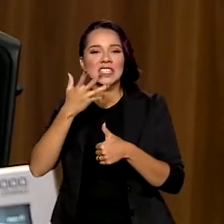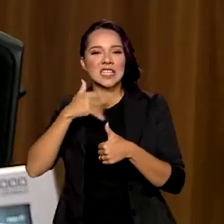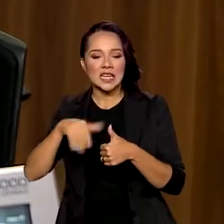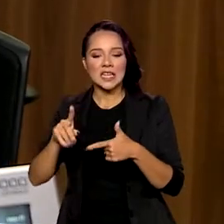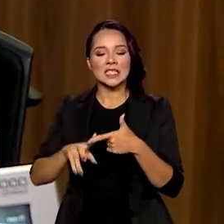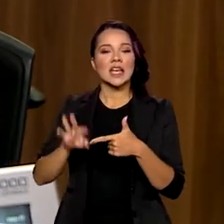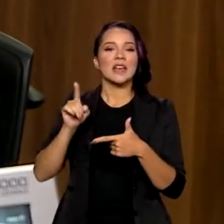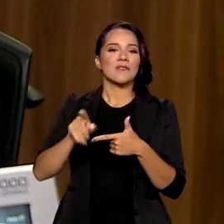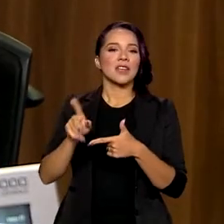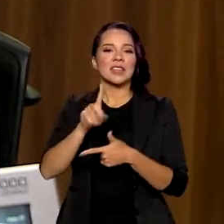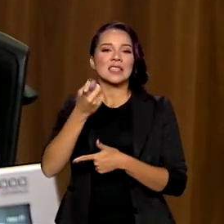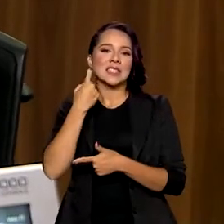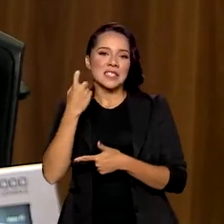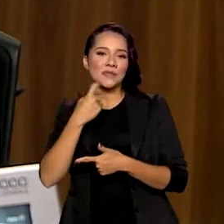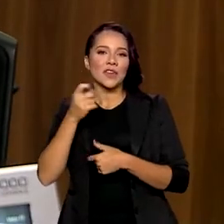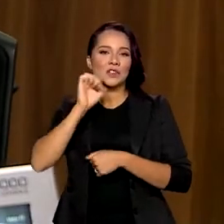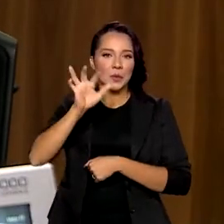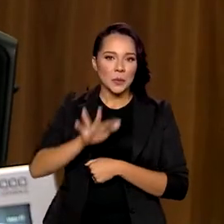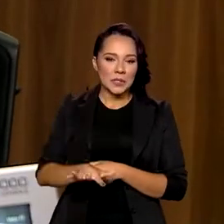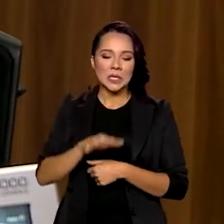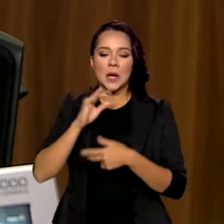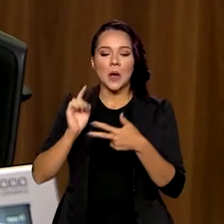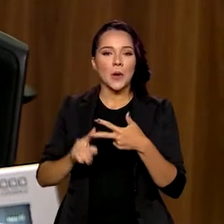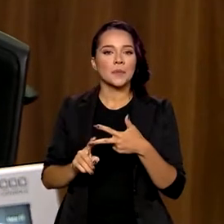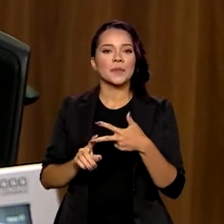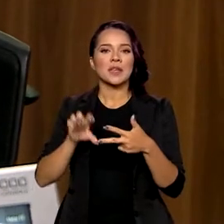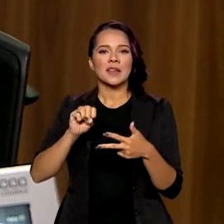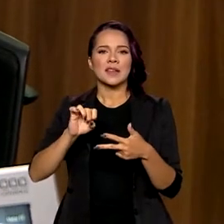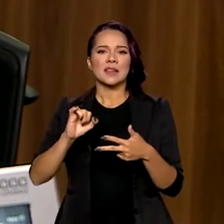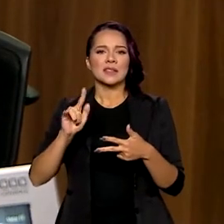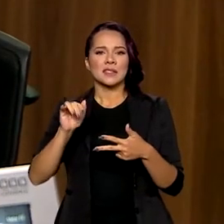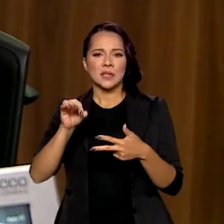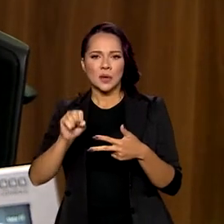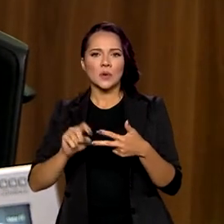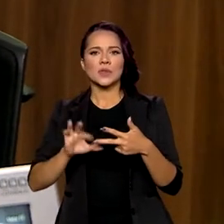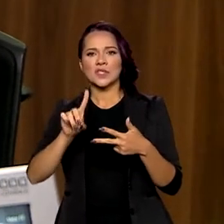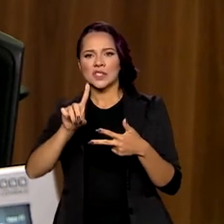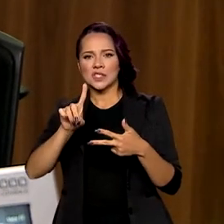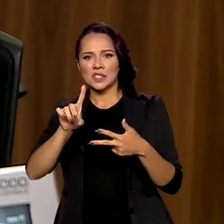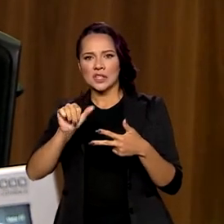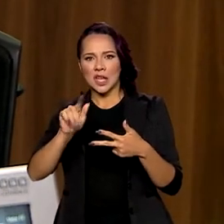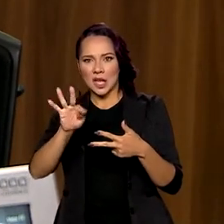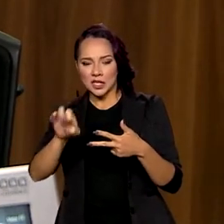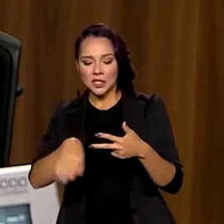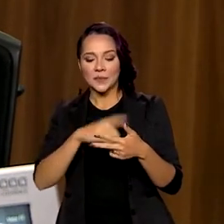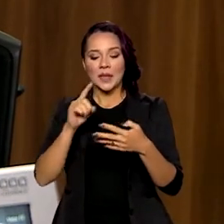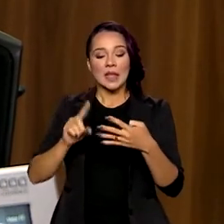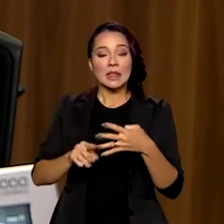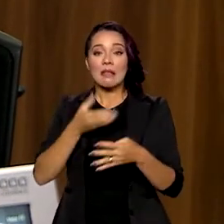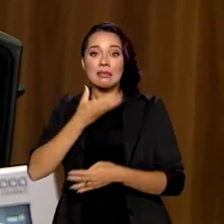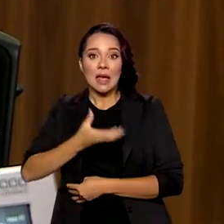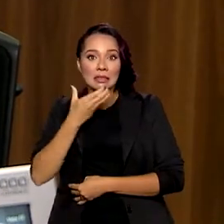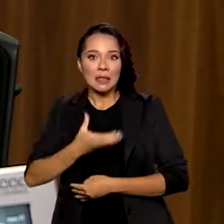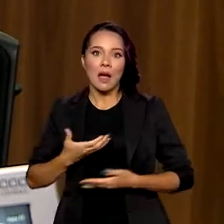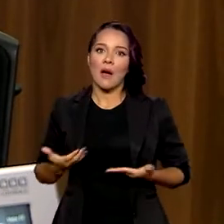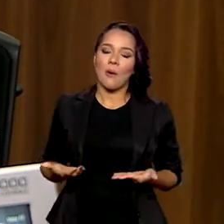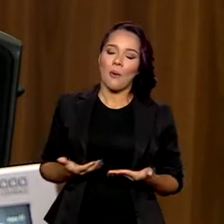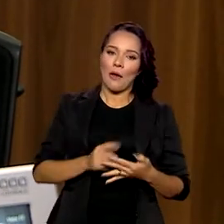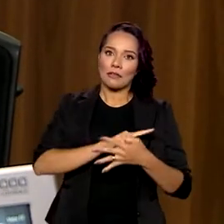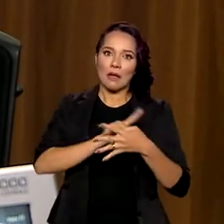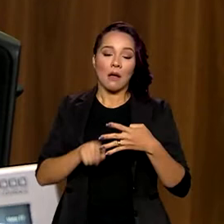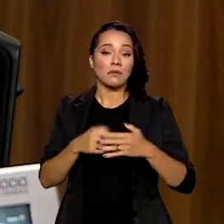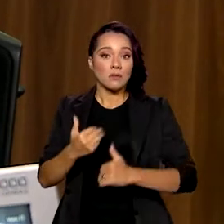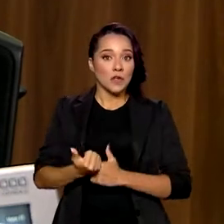vamos ter Black Friday, vamos ter Singles Day, a gente tem o Natal, que é uma data forte também. Então, do ponto de vista